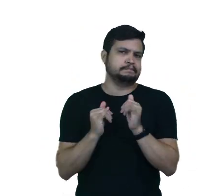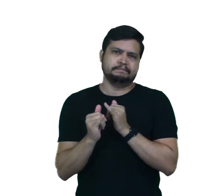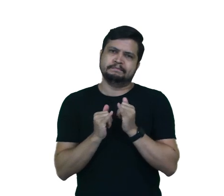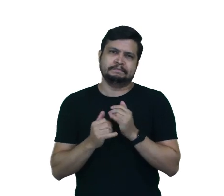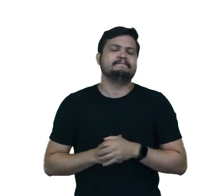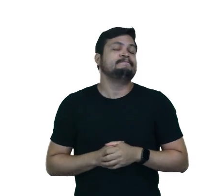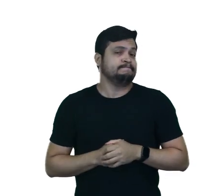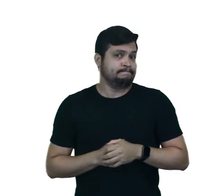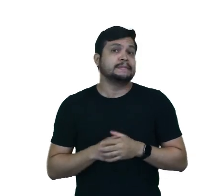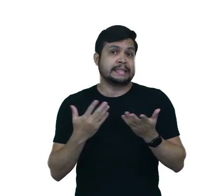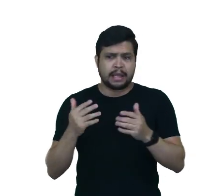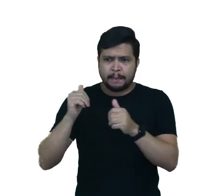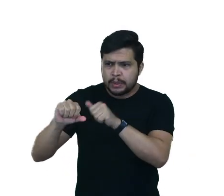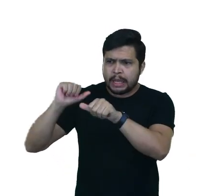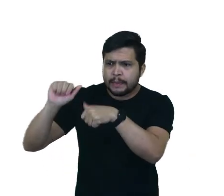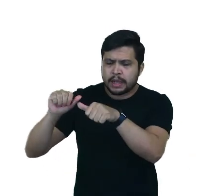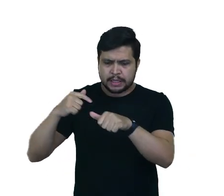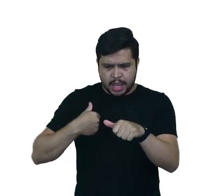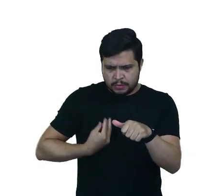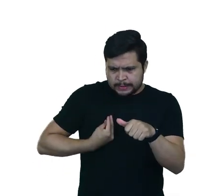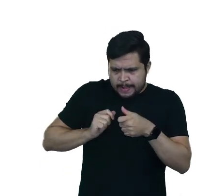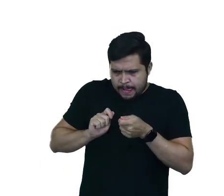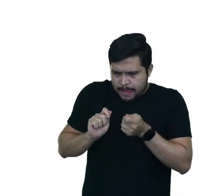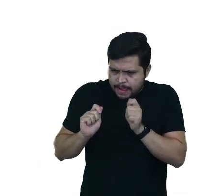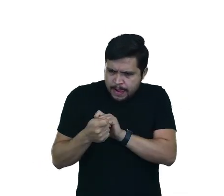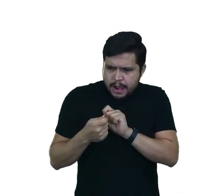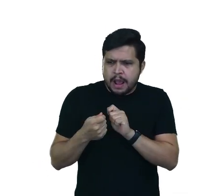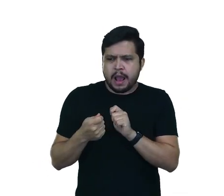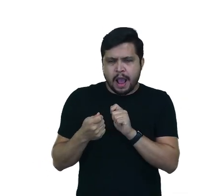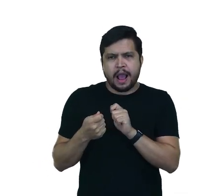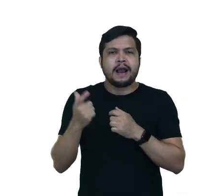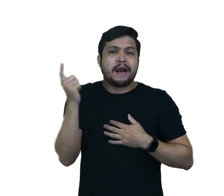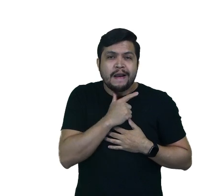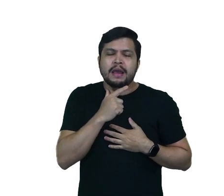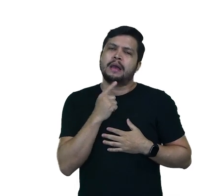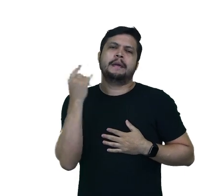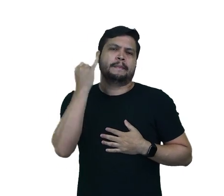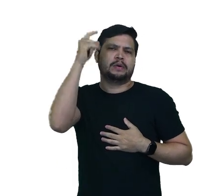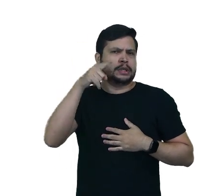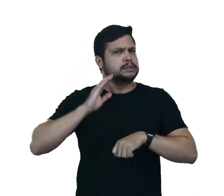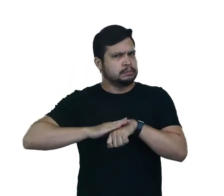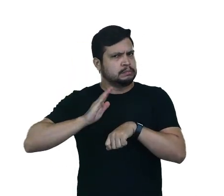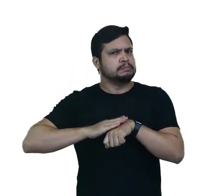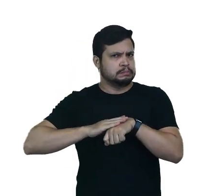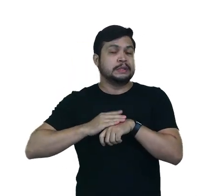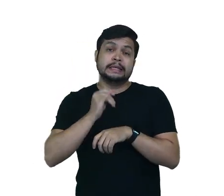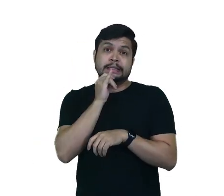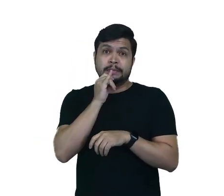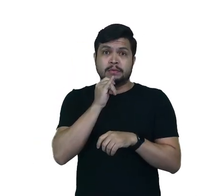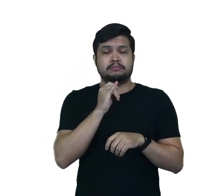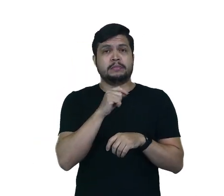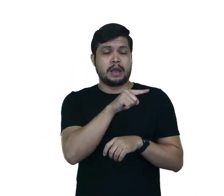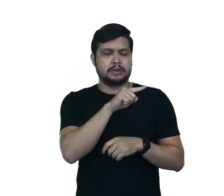assim, adaptação a mudanças é muito importante. Quando eu falo para vocês, a zootecnia ela tem que se modernizar no sentido